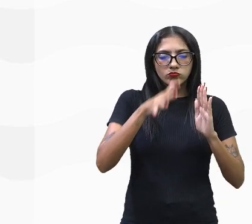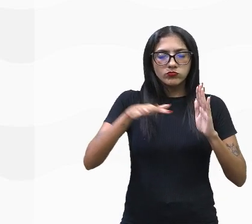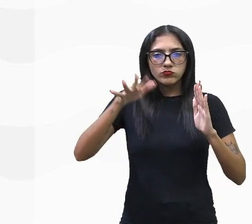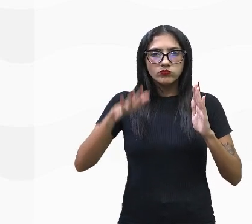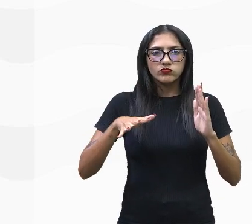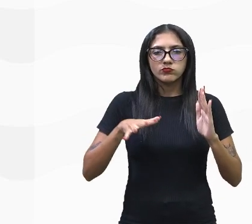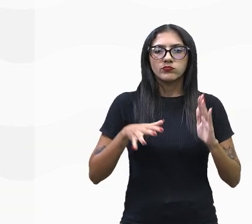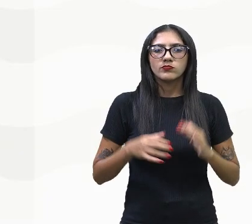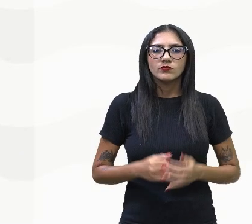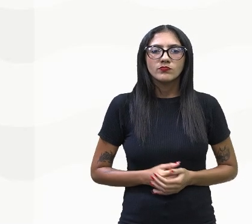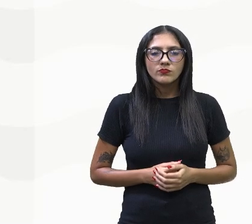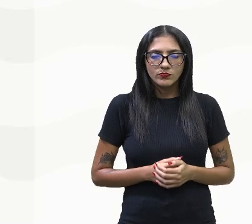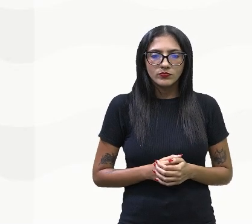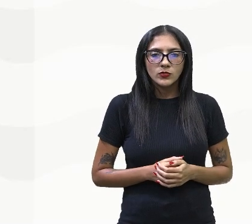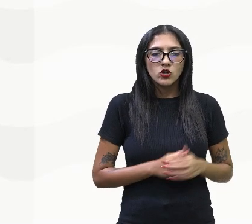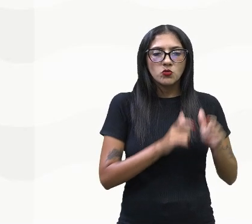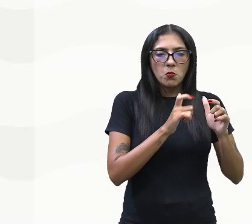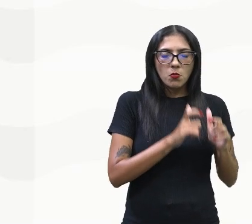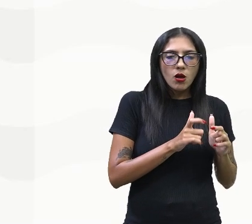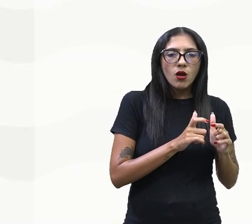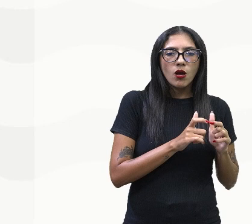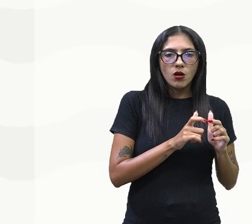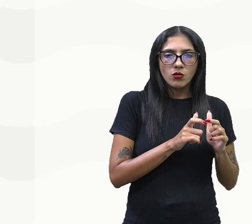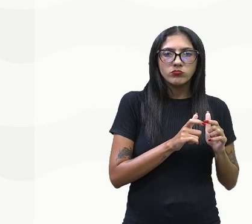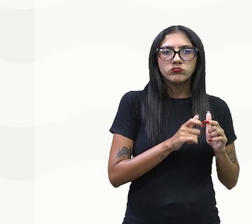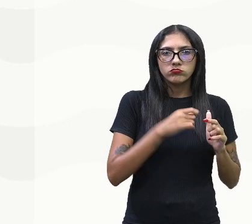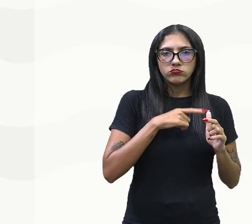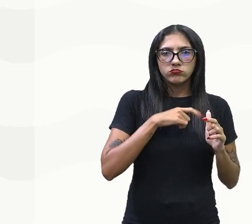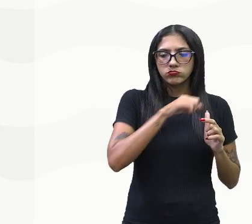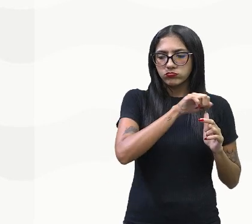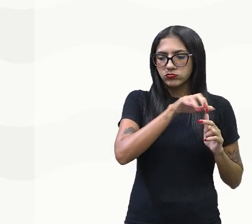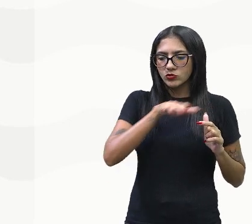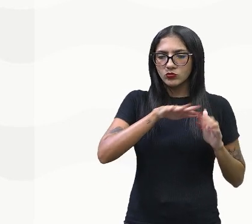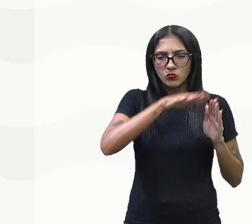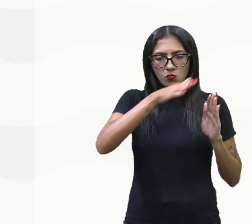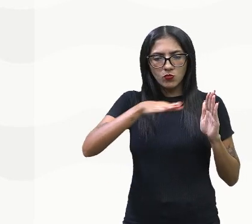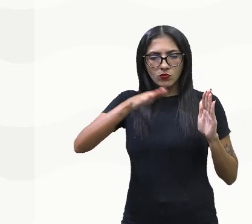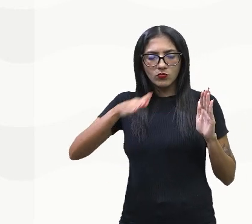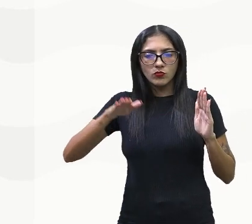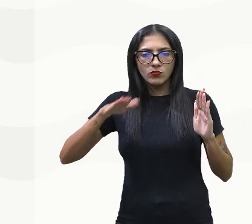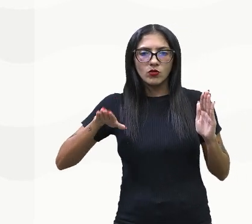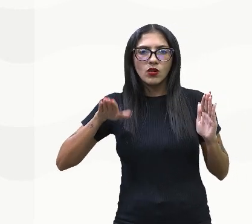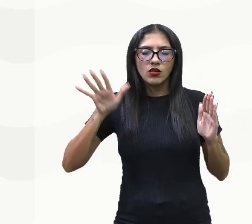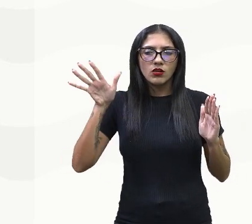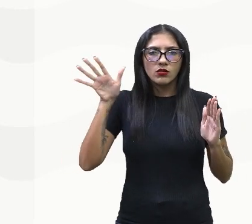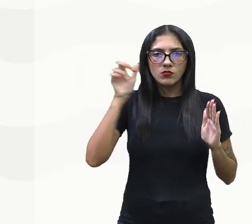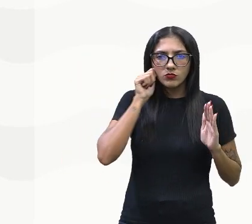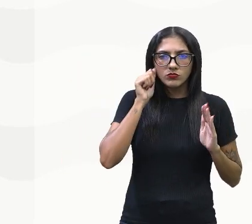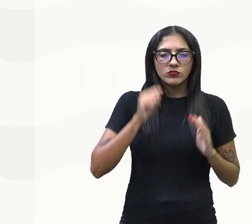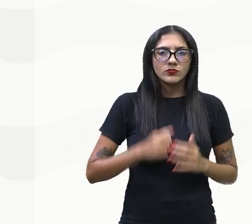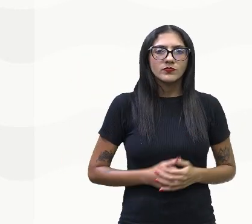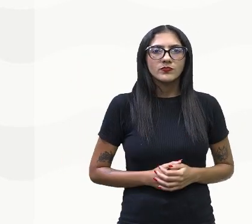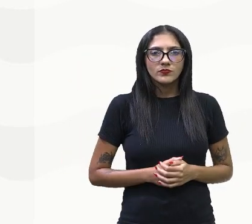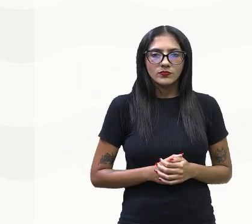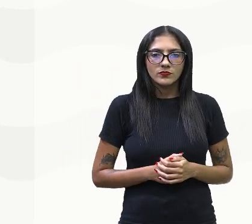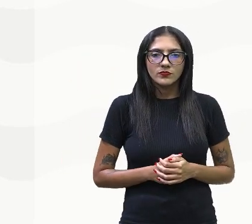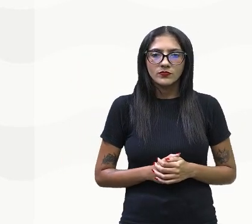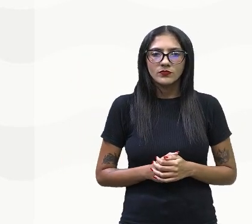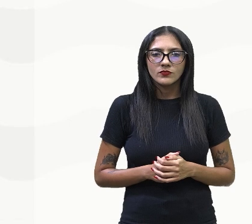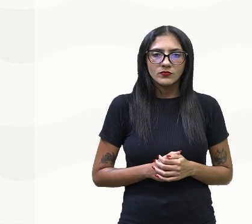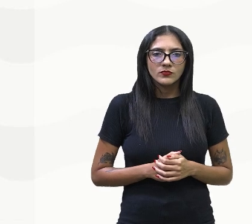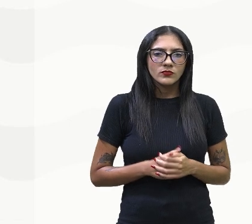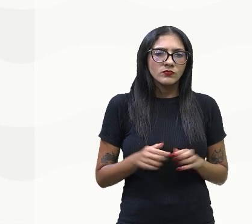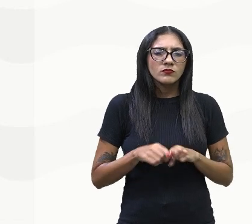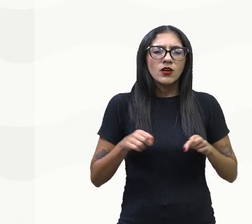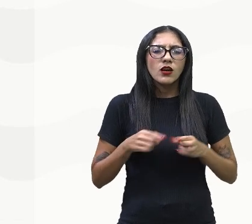de um alto-falante para o ouvido humano. E aí você diz, professor, e o que poderia ser